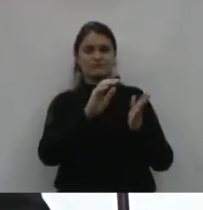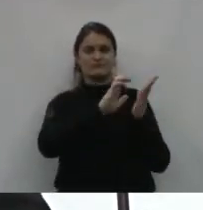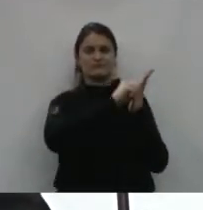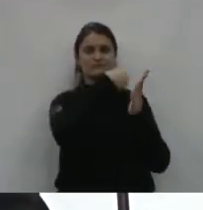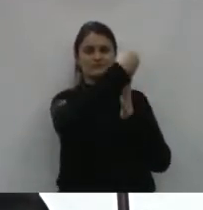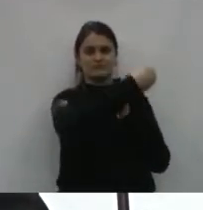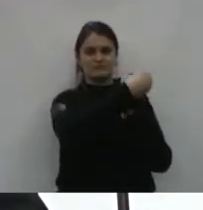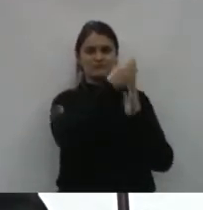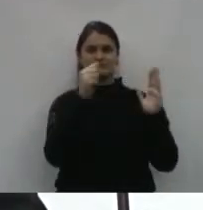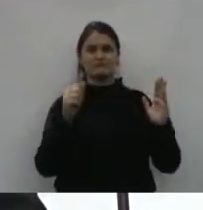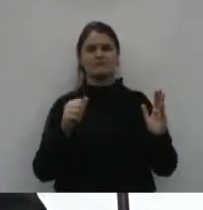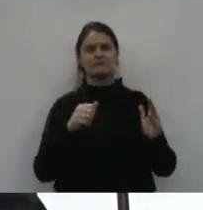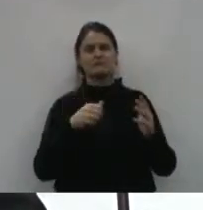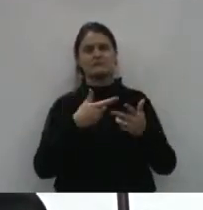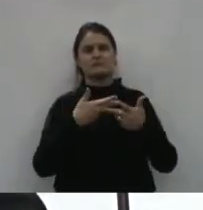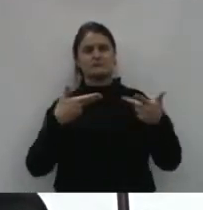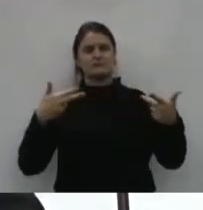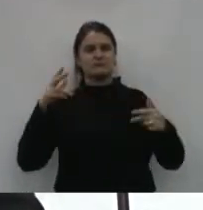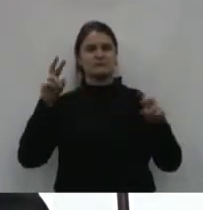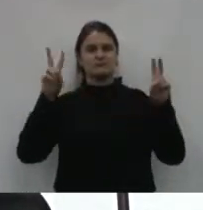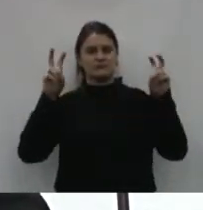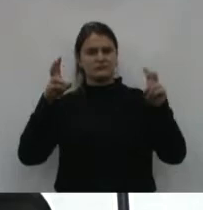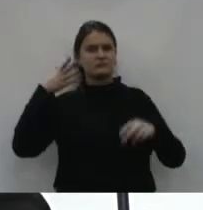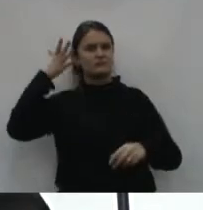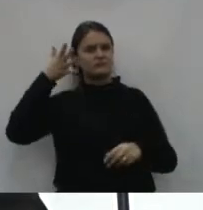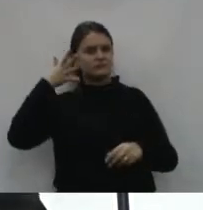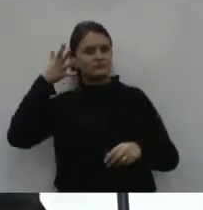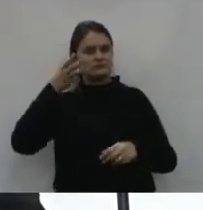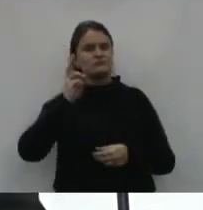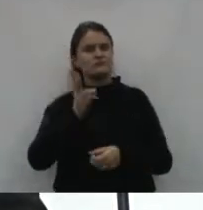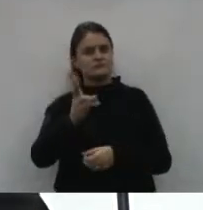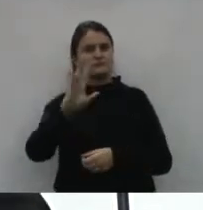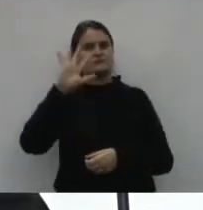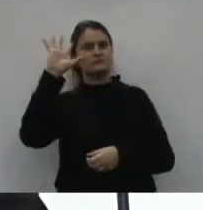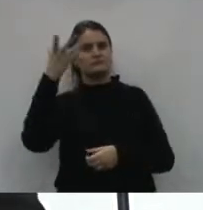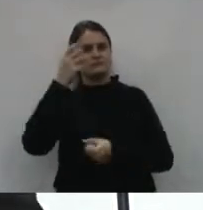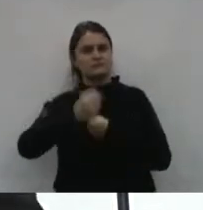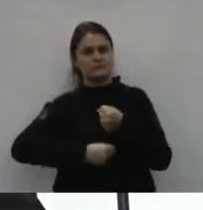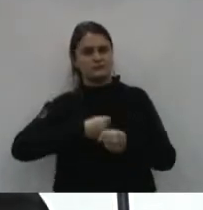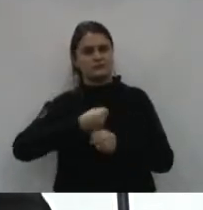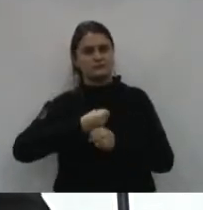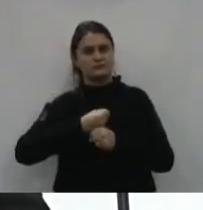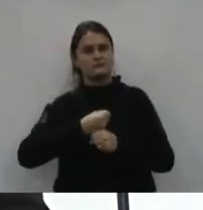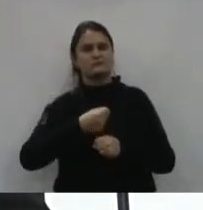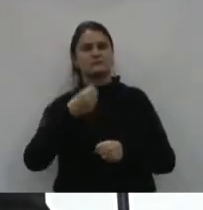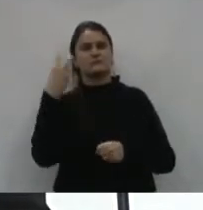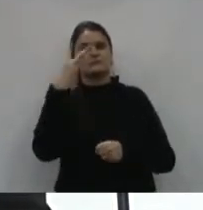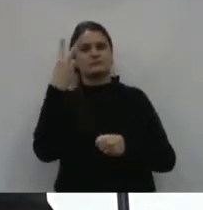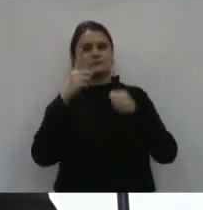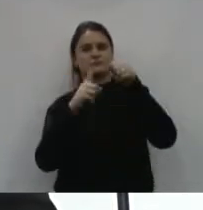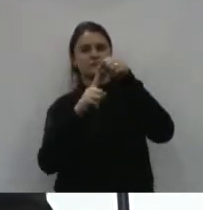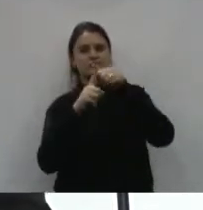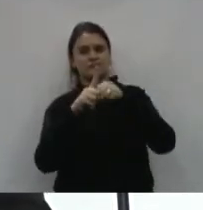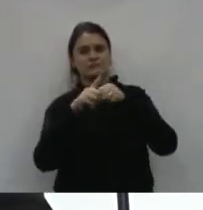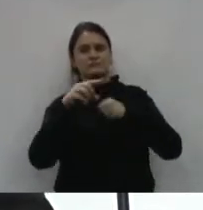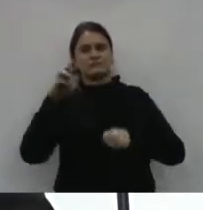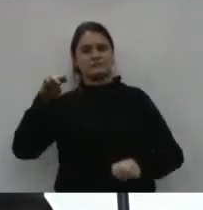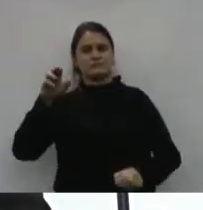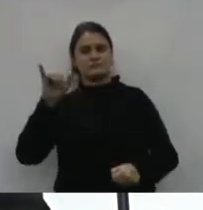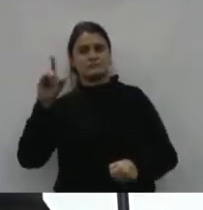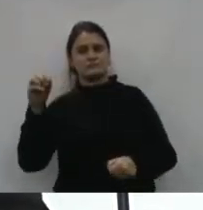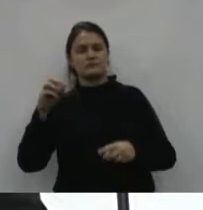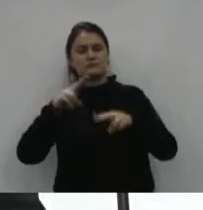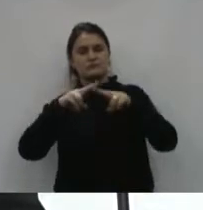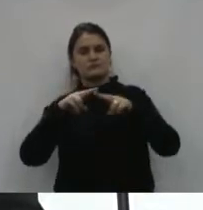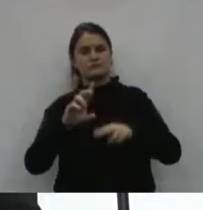oficial dos eventos do município de vitória a ser realizada todos os anos na segunda quinzena do mês de maio em alusão ao dia